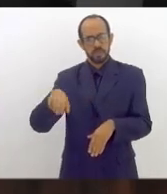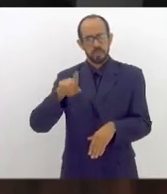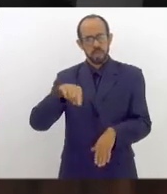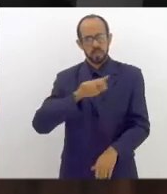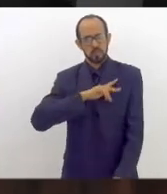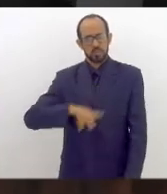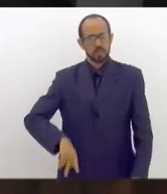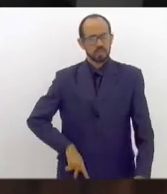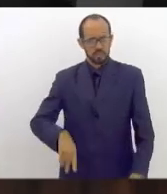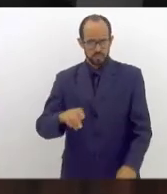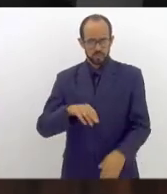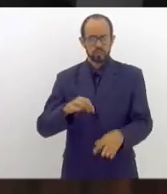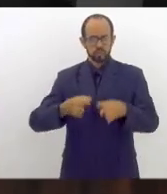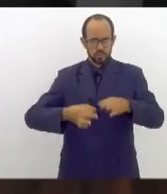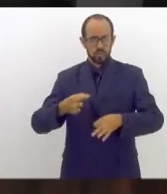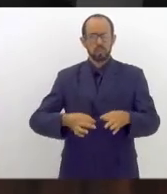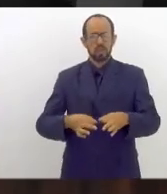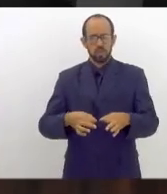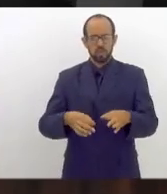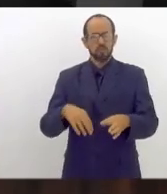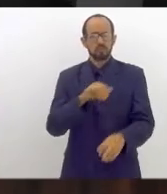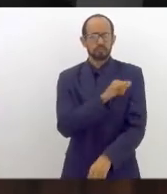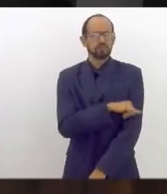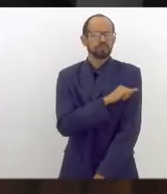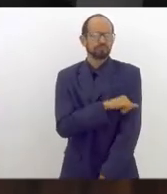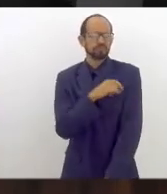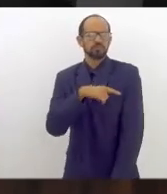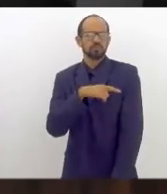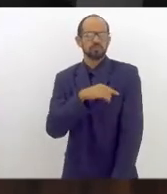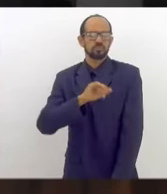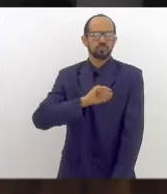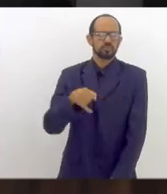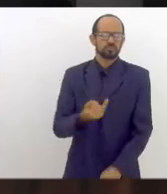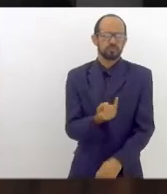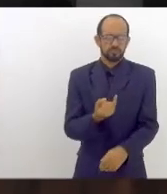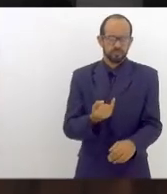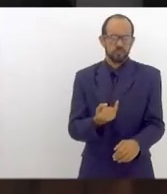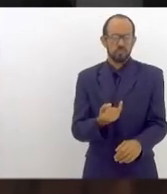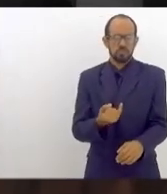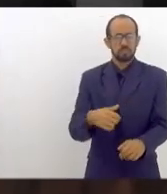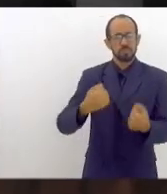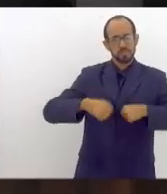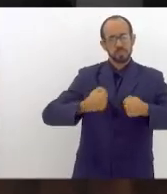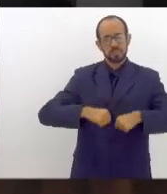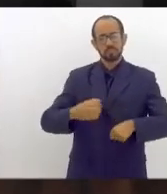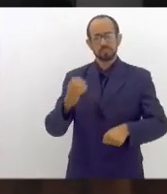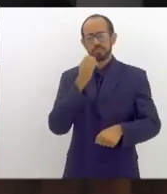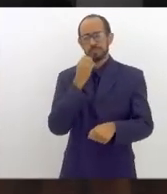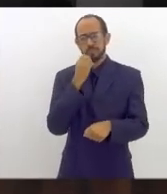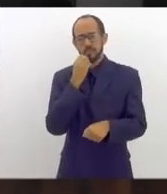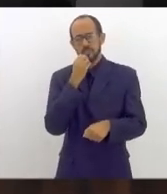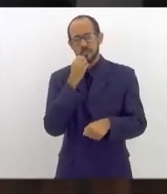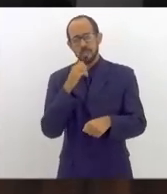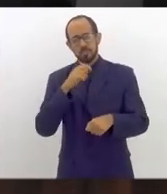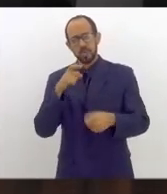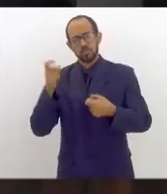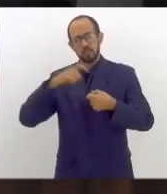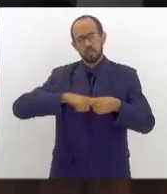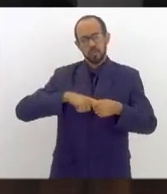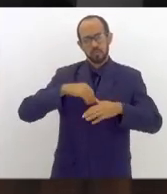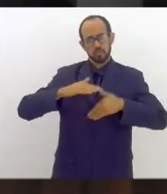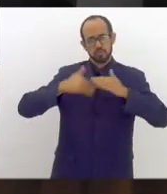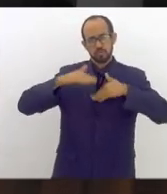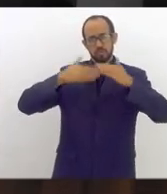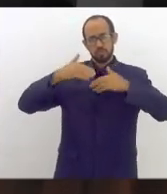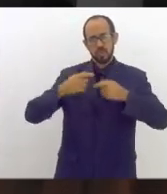seguramente uma janela de oportunidade e precisamos aproveitá-la para sedimentar A retomada do desenvolvimento e